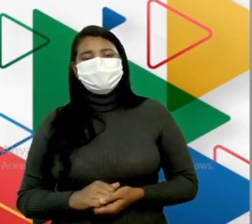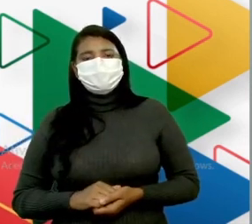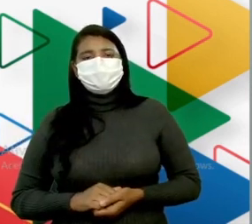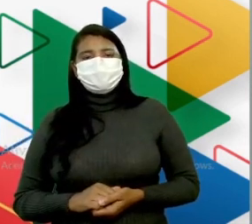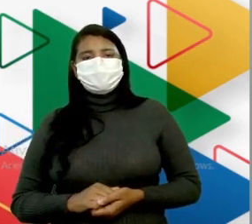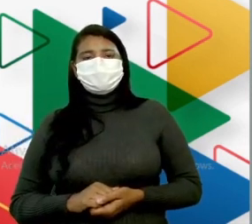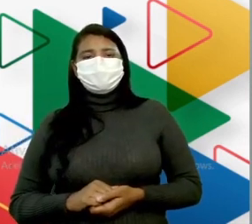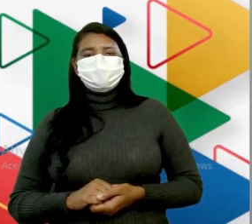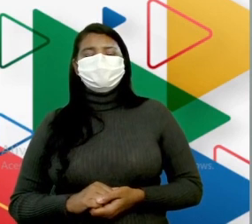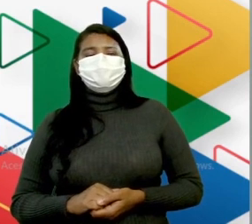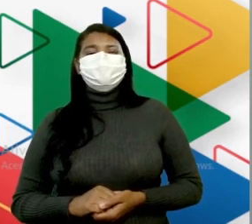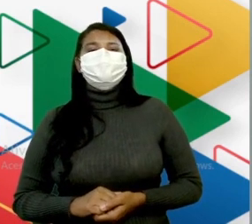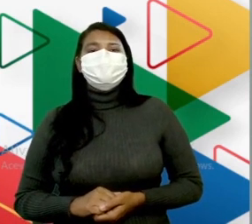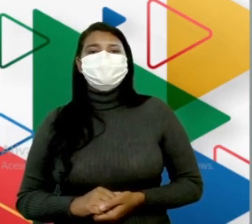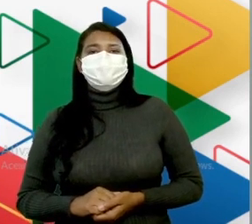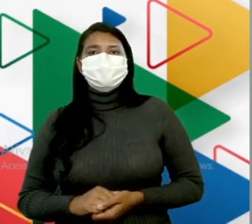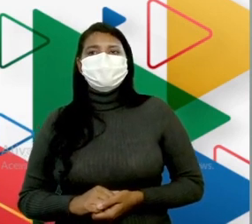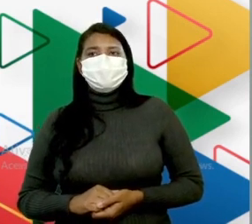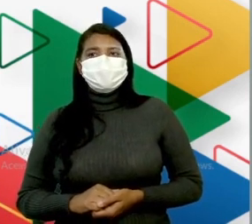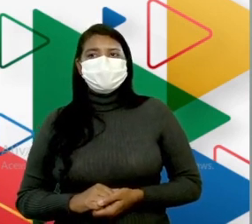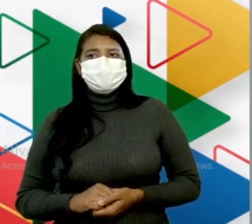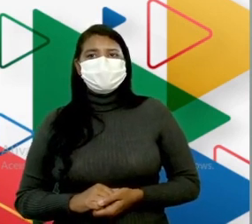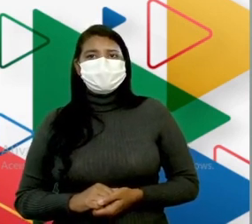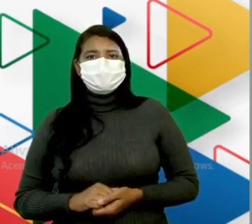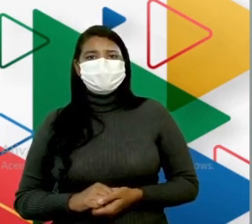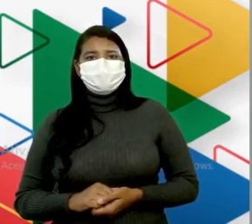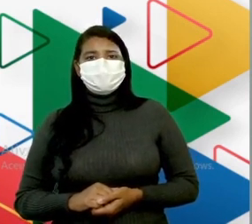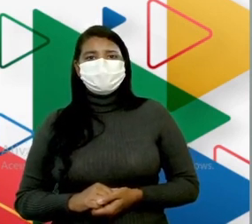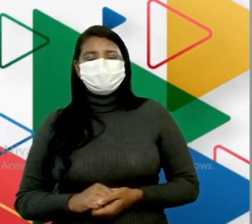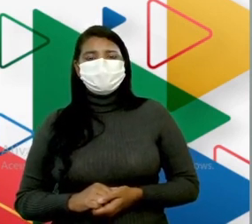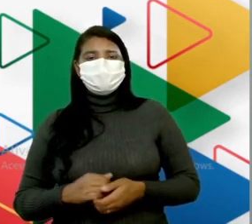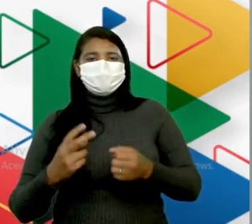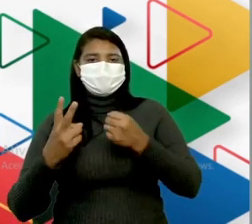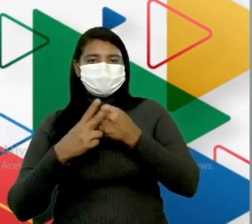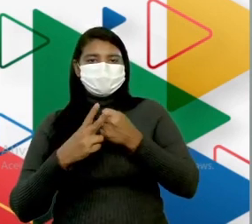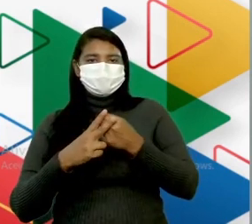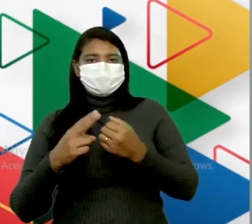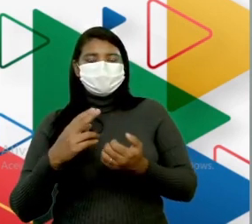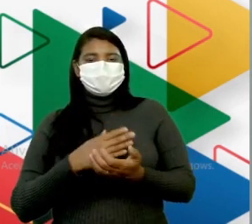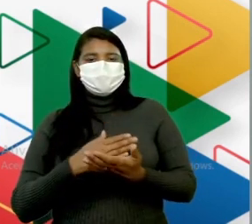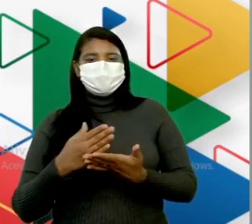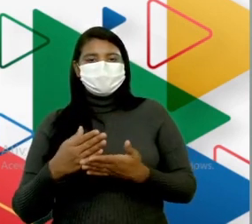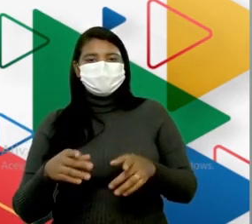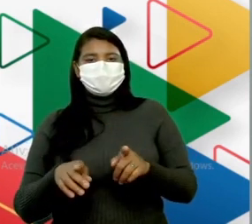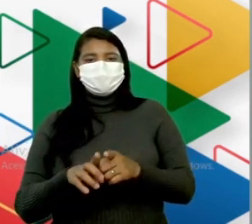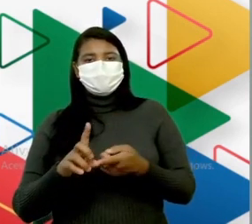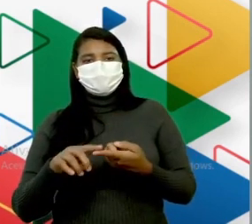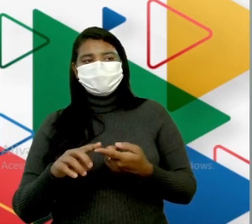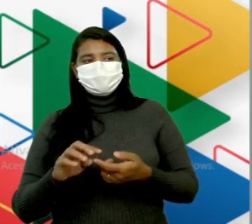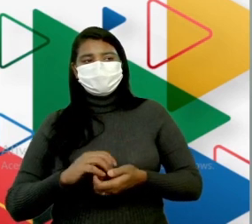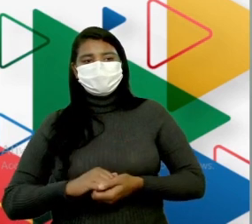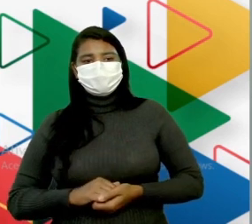We didn't go to school yesterday. O verbo principal, que é to go, ir, ele está ali na